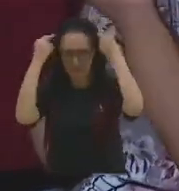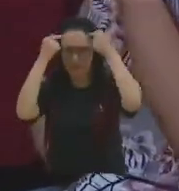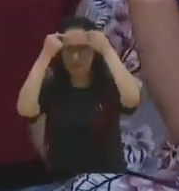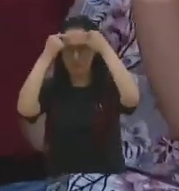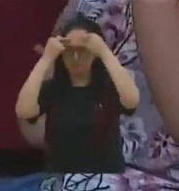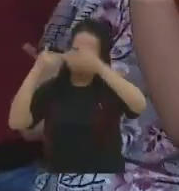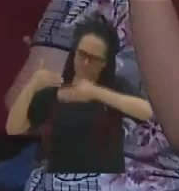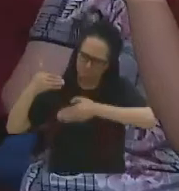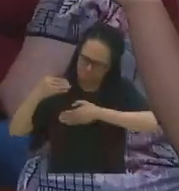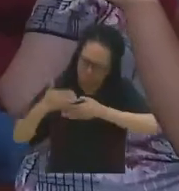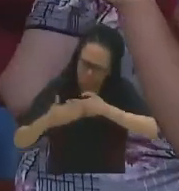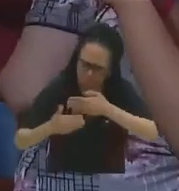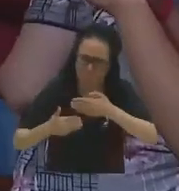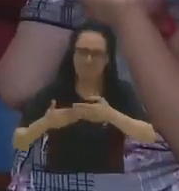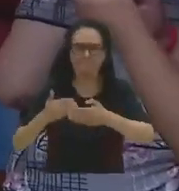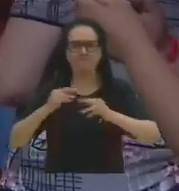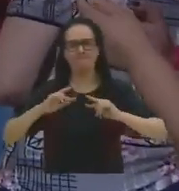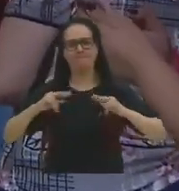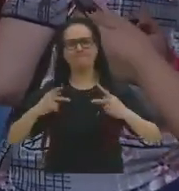É assim,